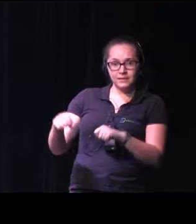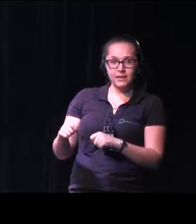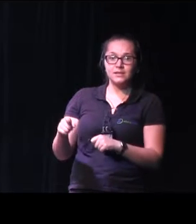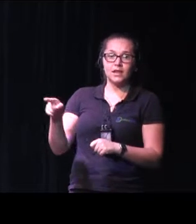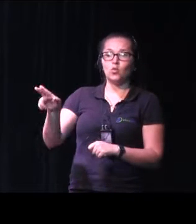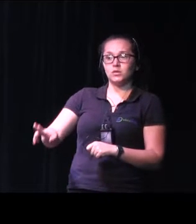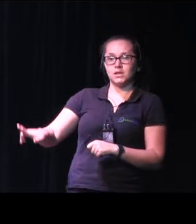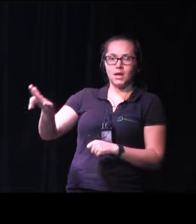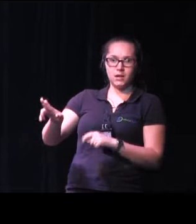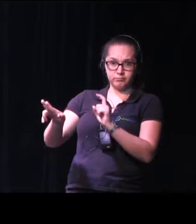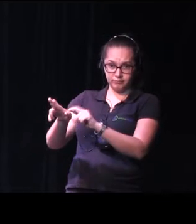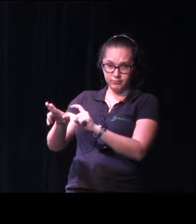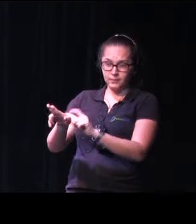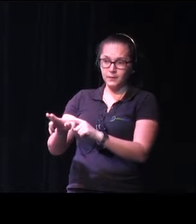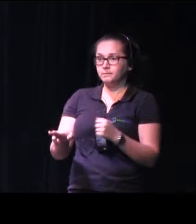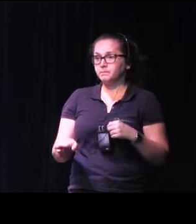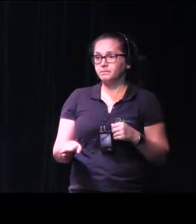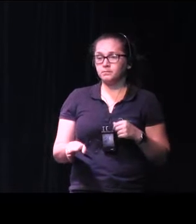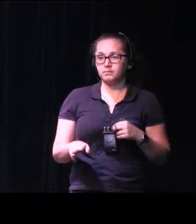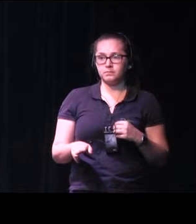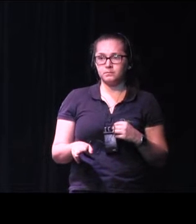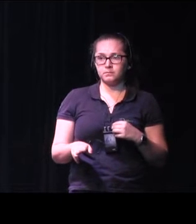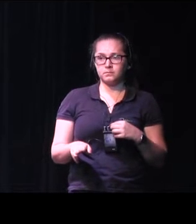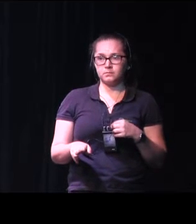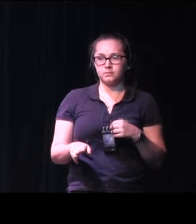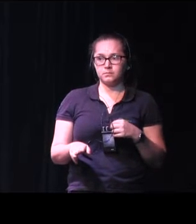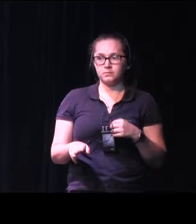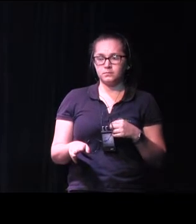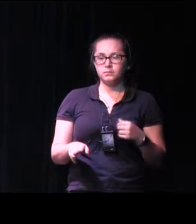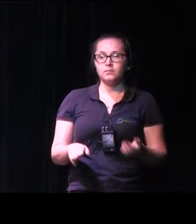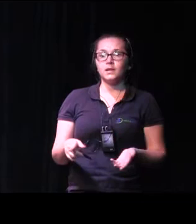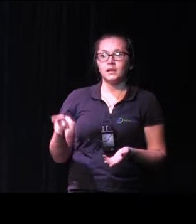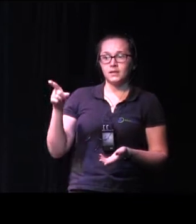Para que essa peça efetivamente funcione.